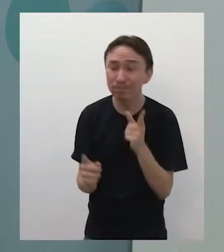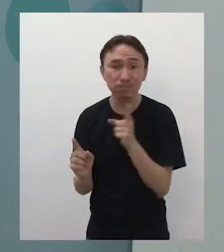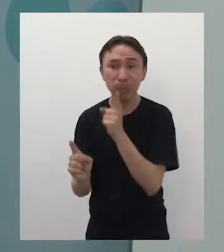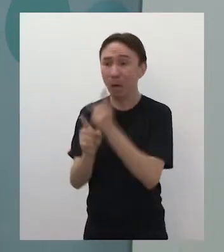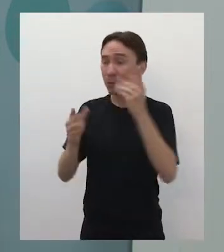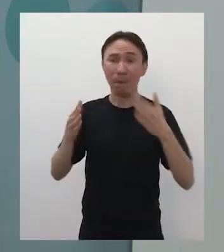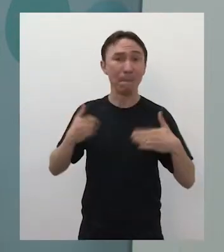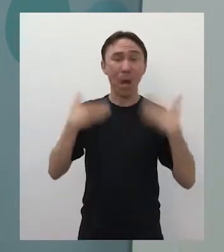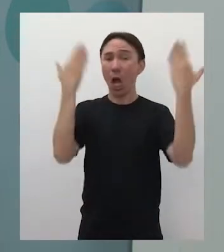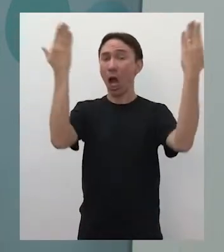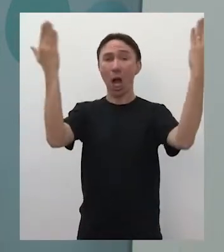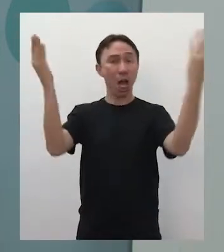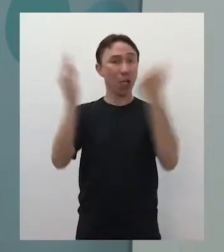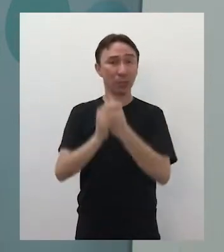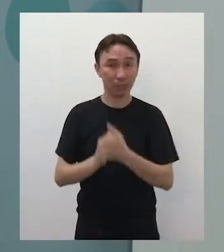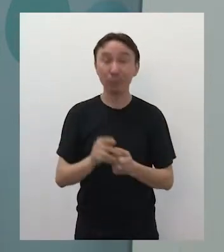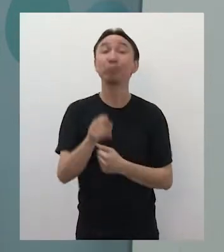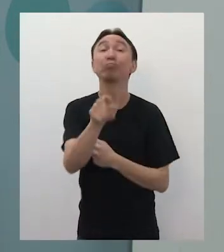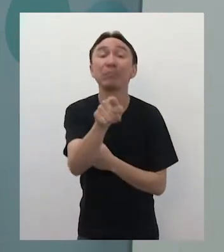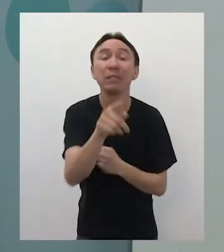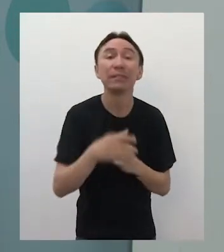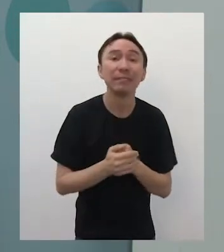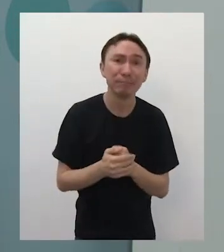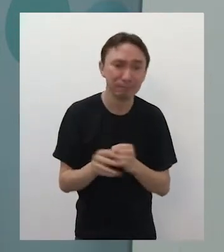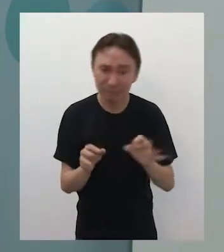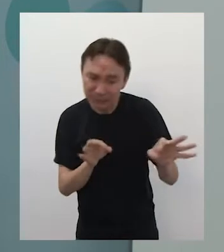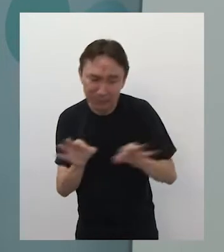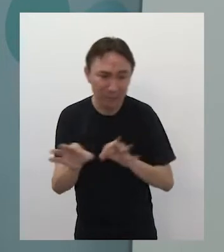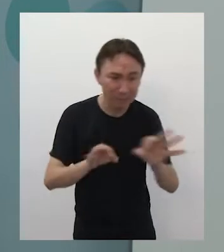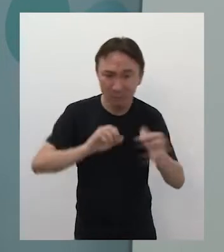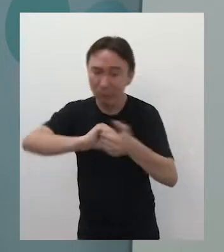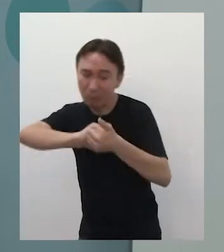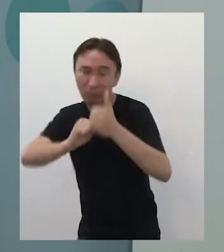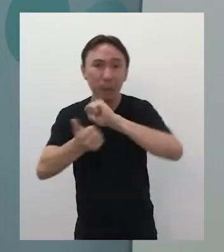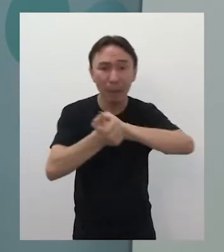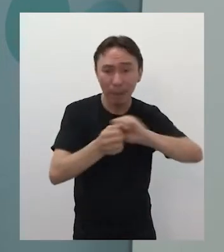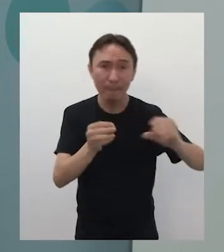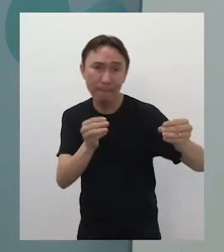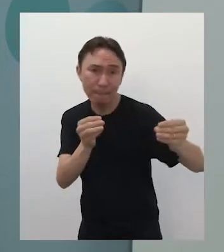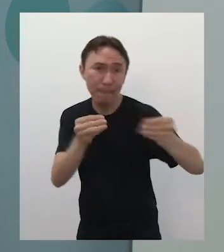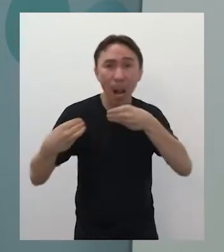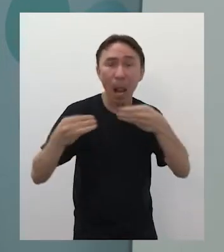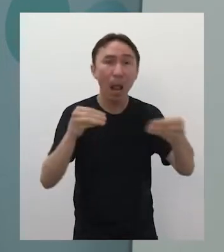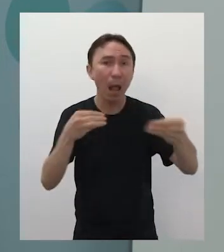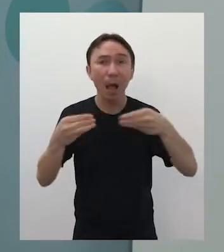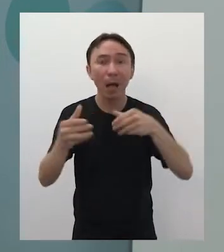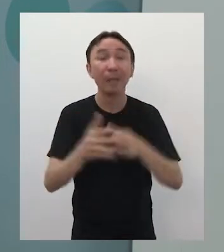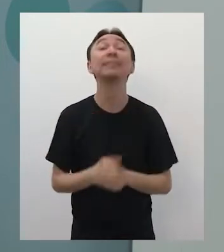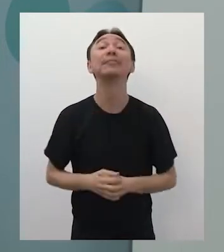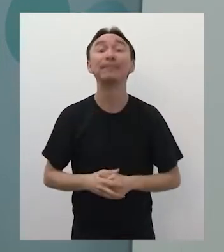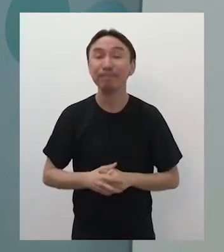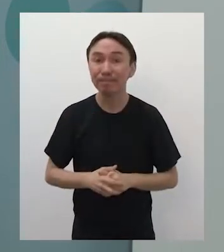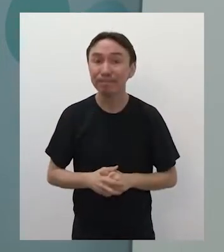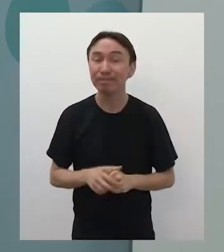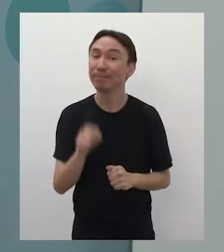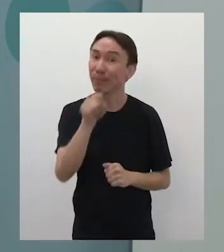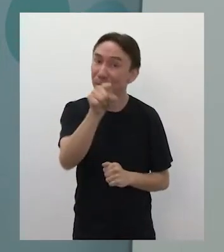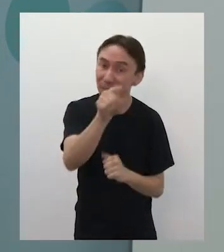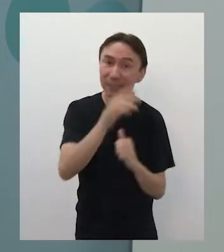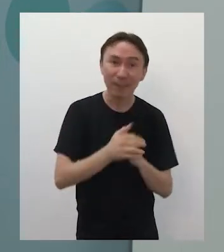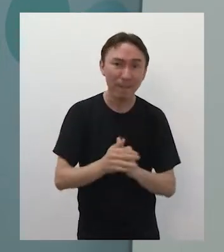de atividades típicas da sociedade contemporânea. E, de repente, surge o